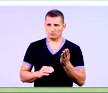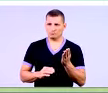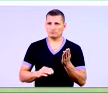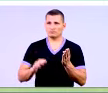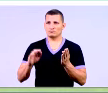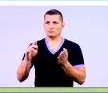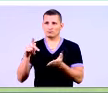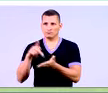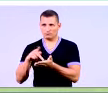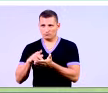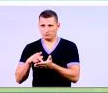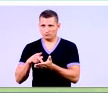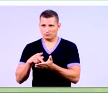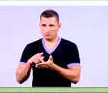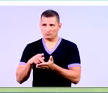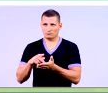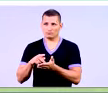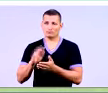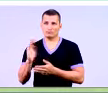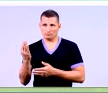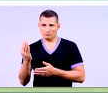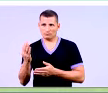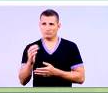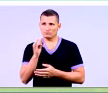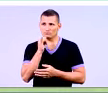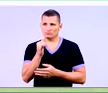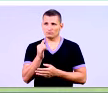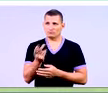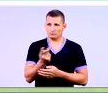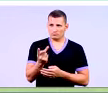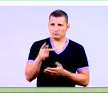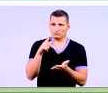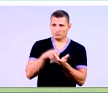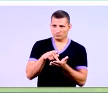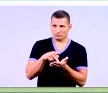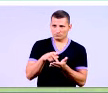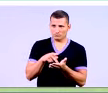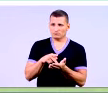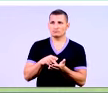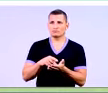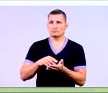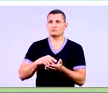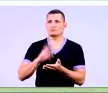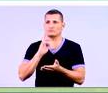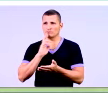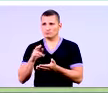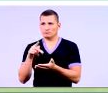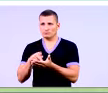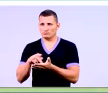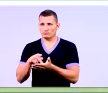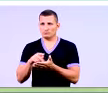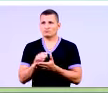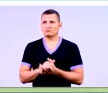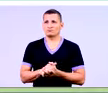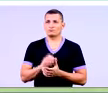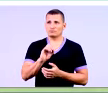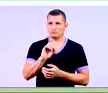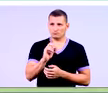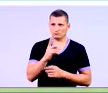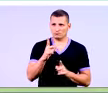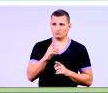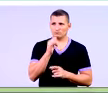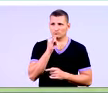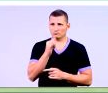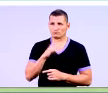se os dois forem verdadeiros já ou não eu tenho verdadeiro ou falso se um dos dois